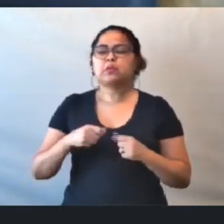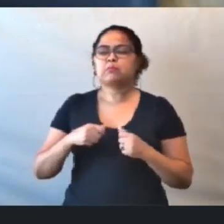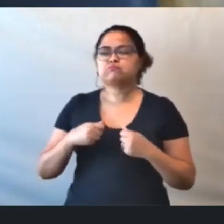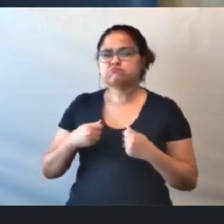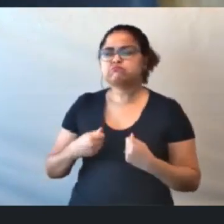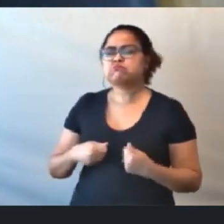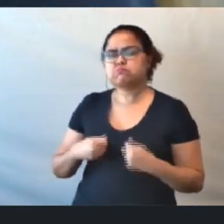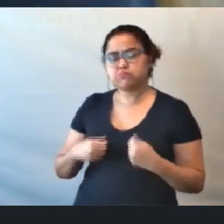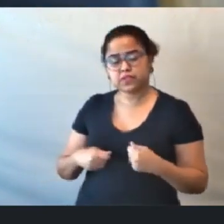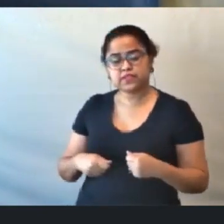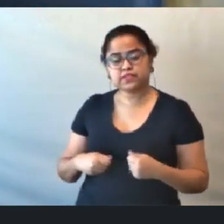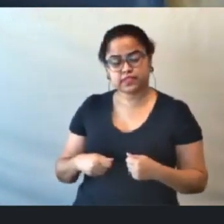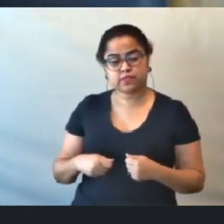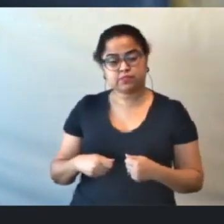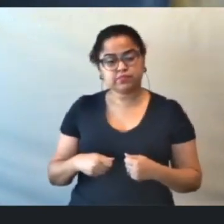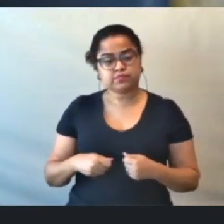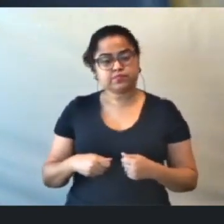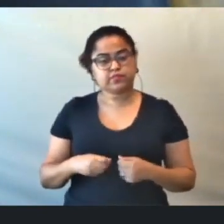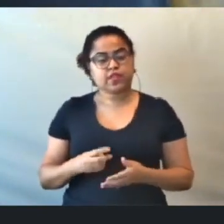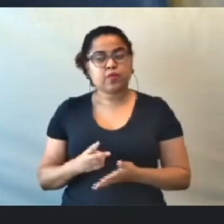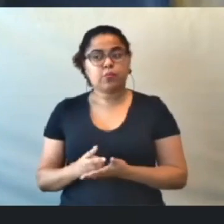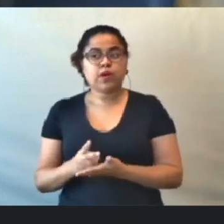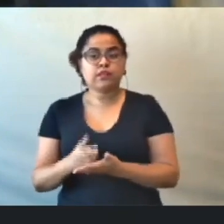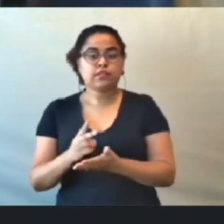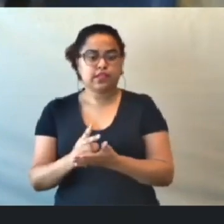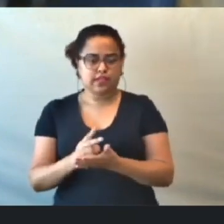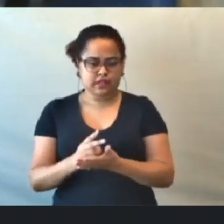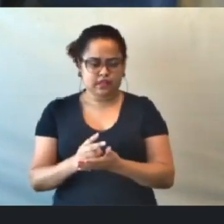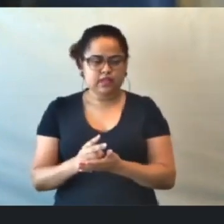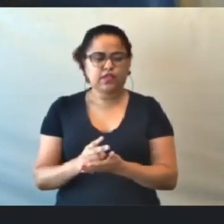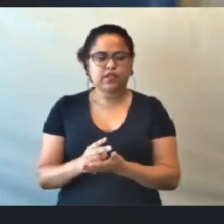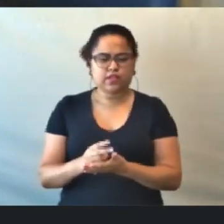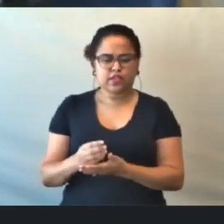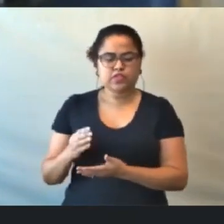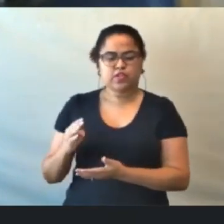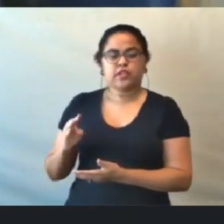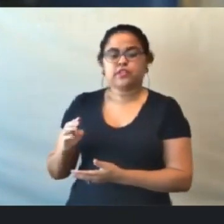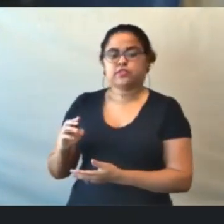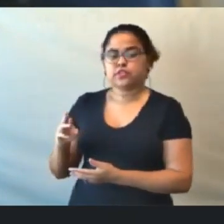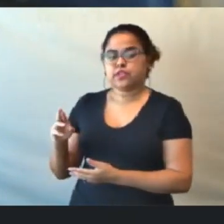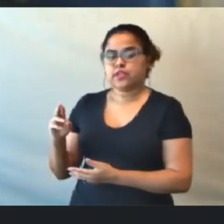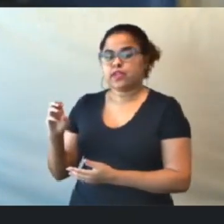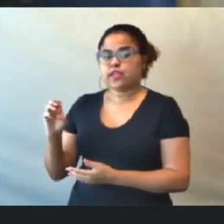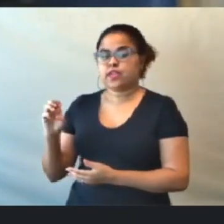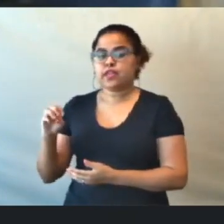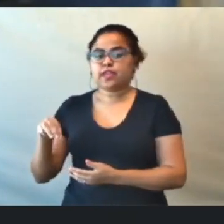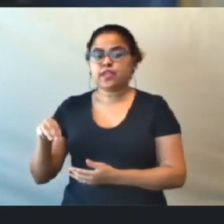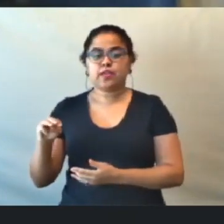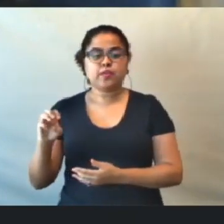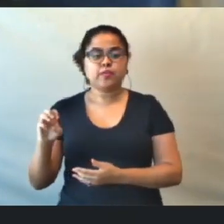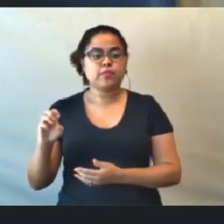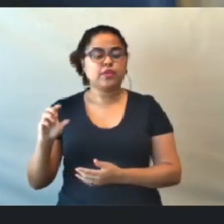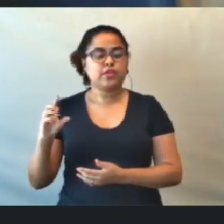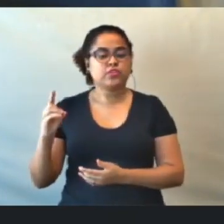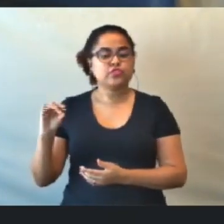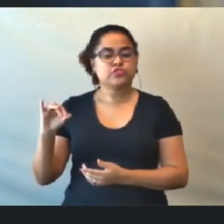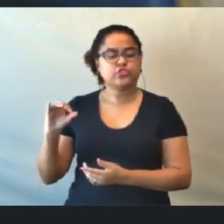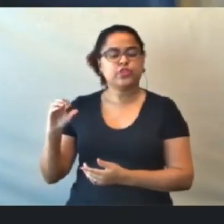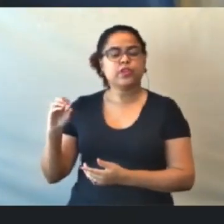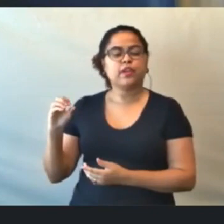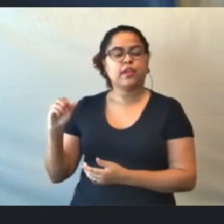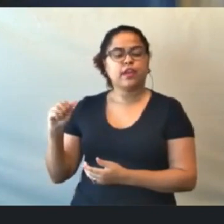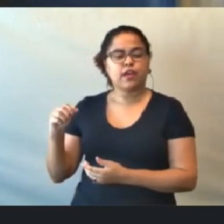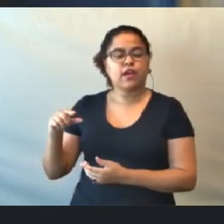necessário manter uma técnica de biorremediação em frequência bem menor, com custos bem menores, dadas